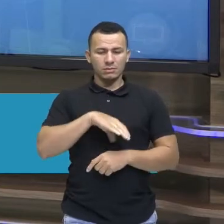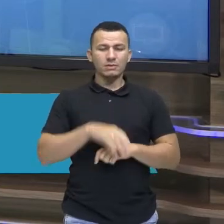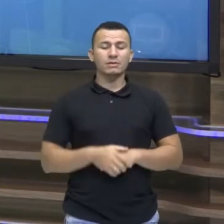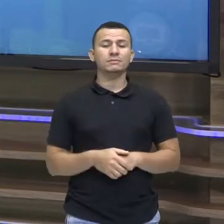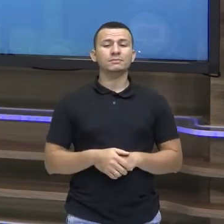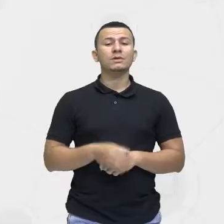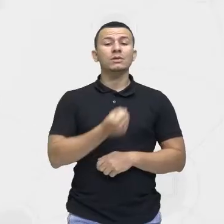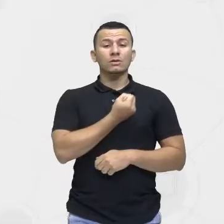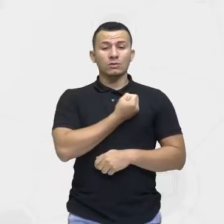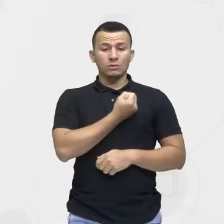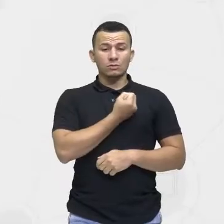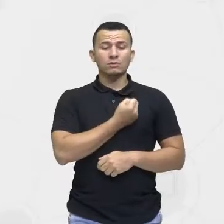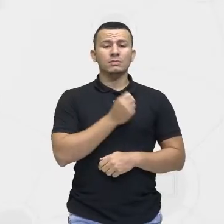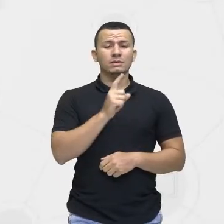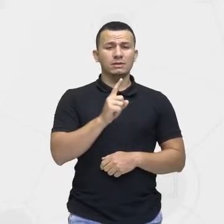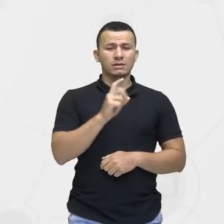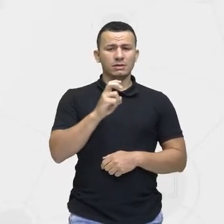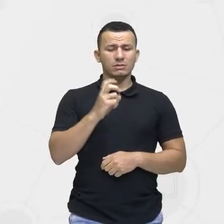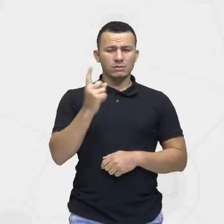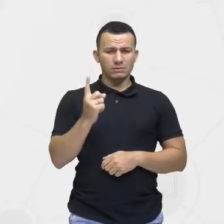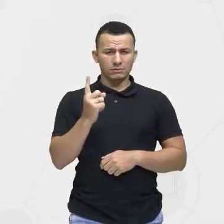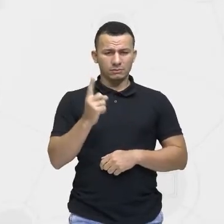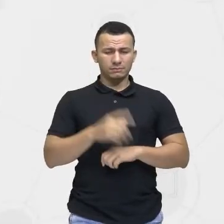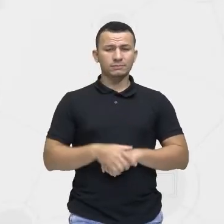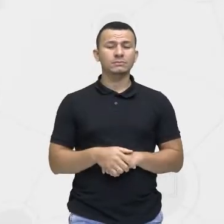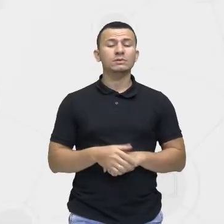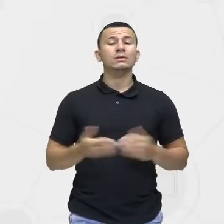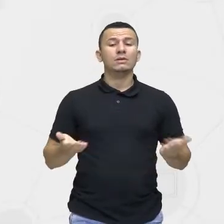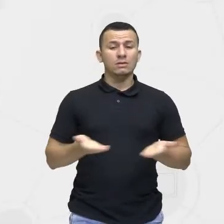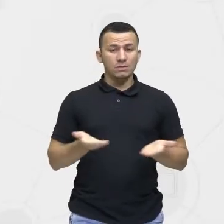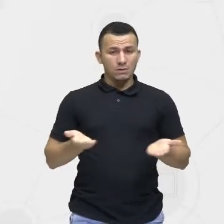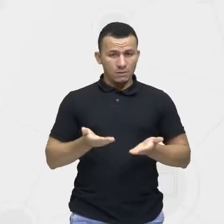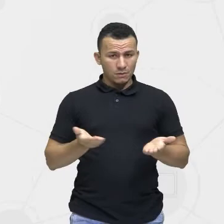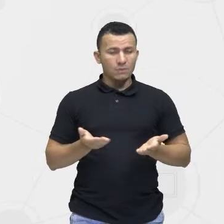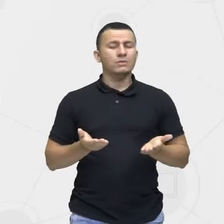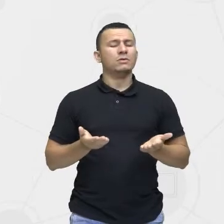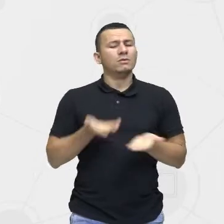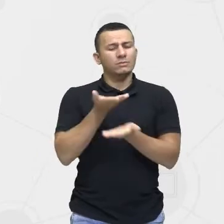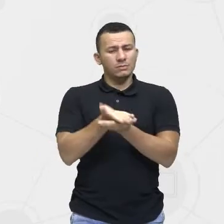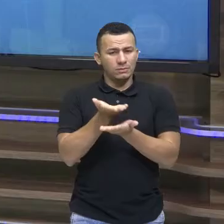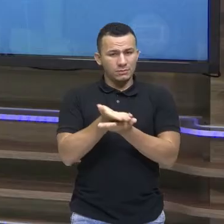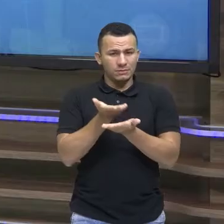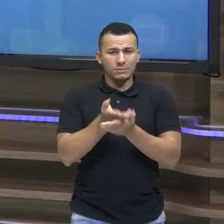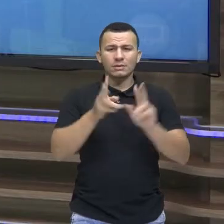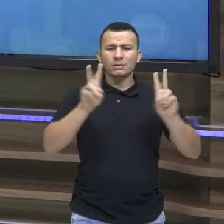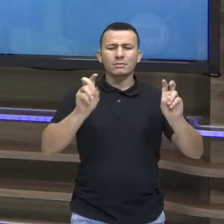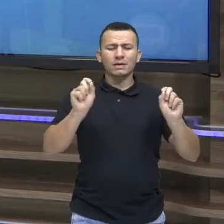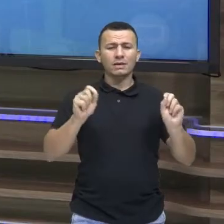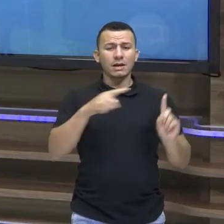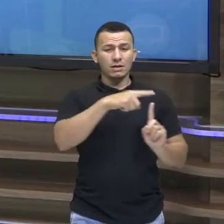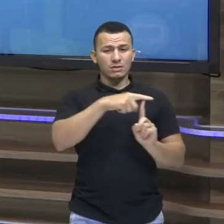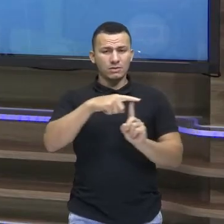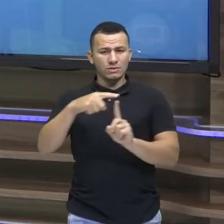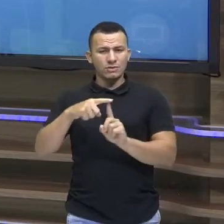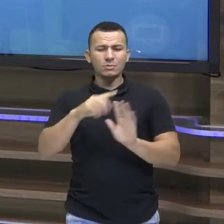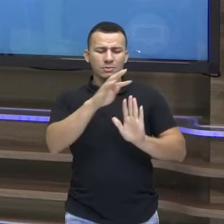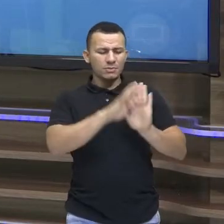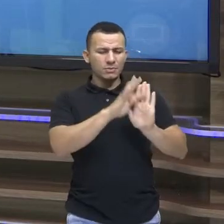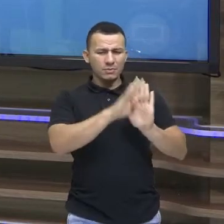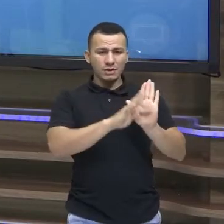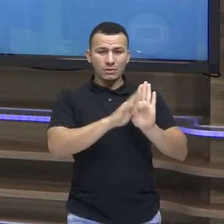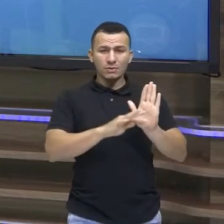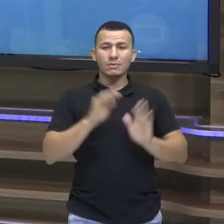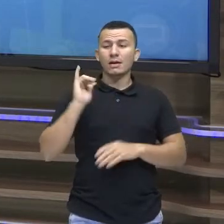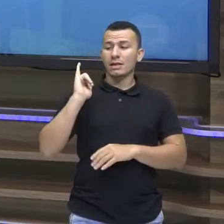aula de número 151 e nós vamos tratar dos tipos textuais